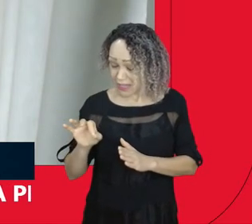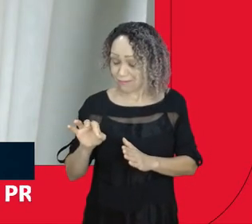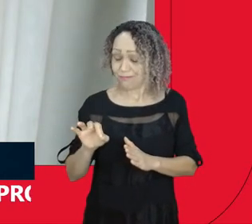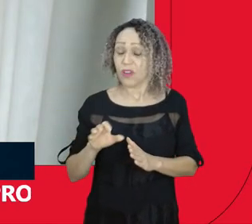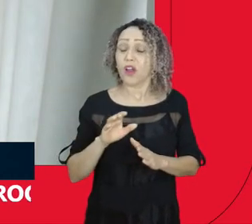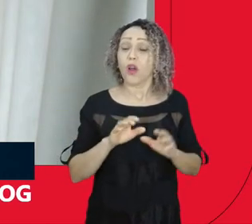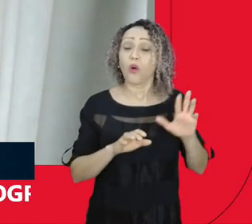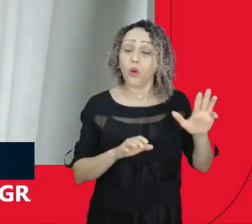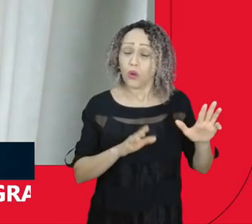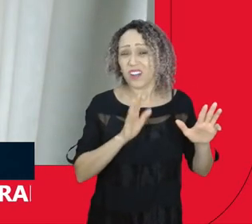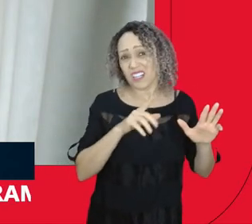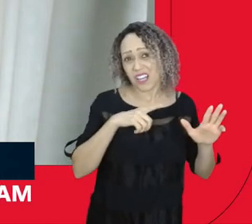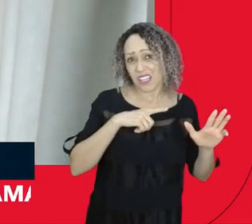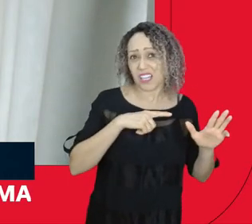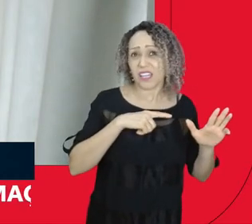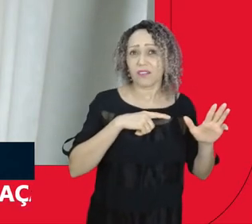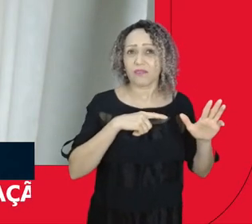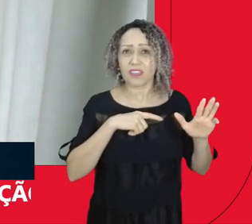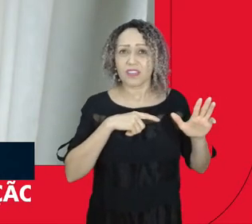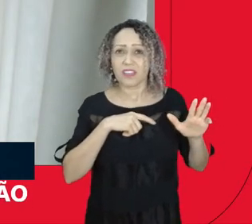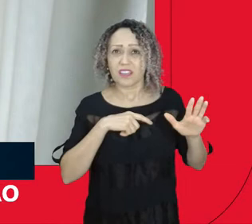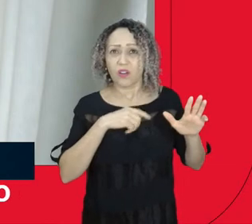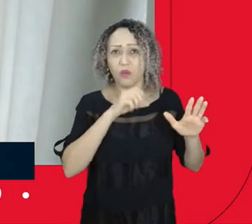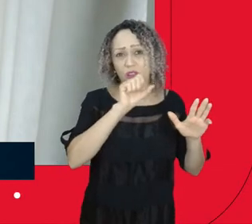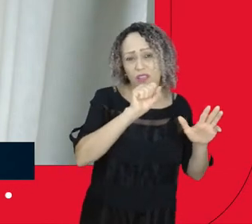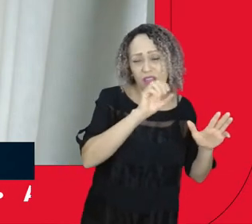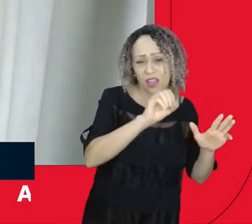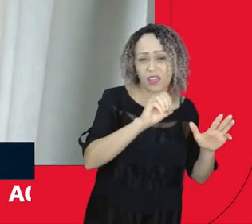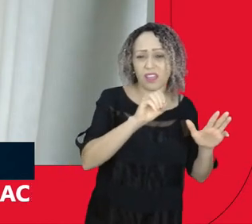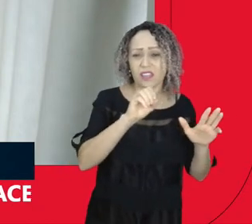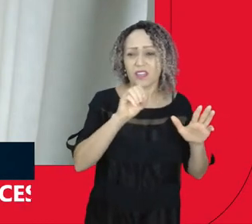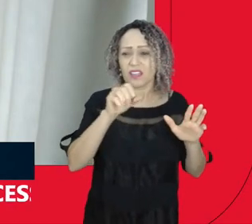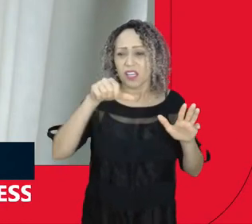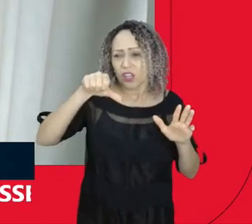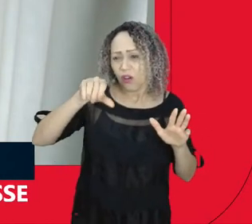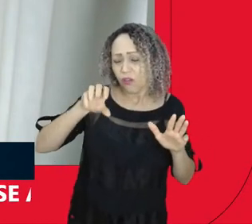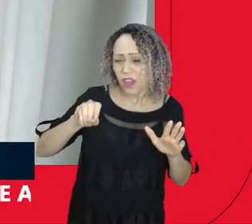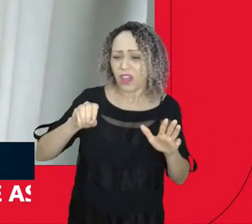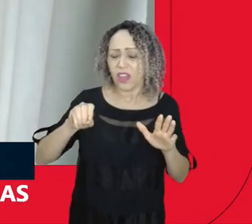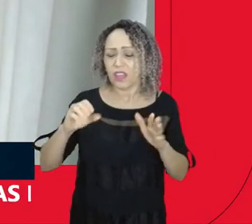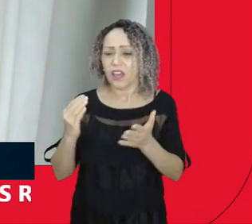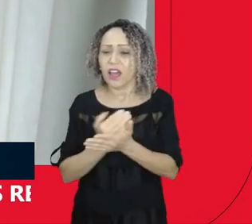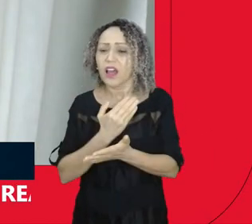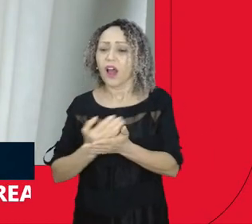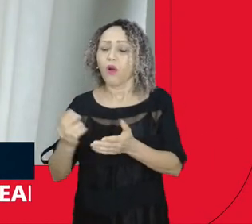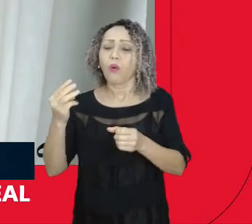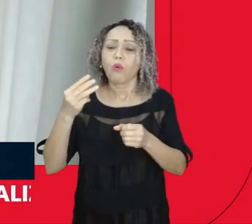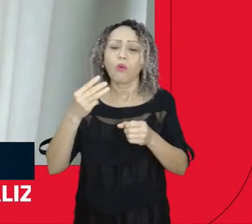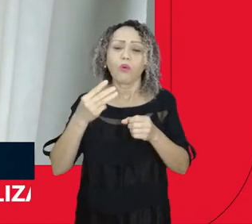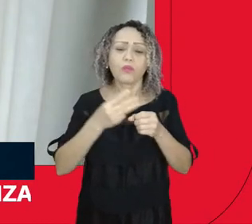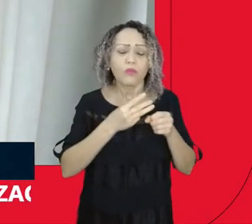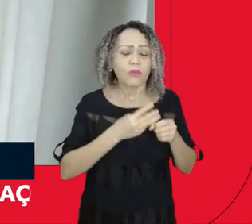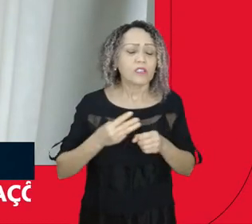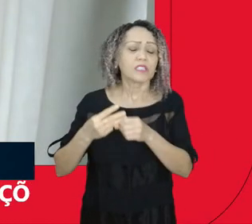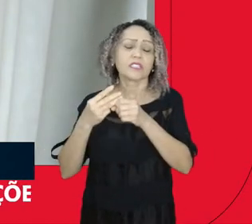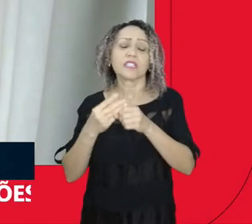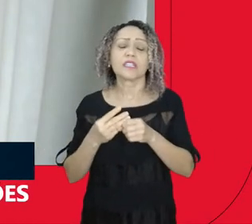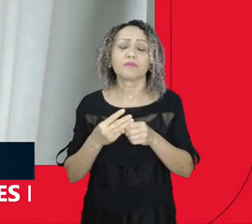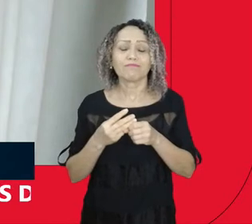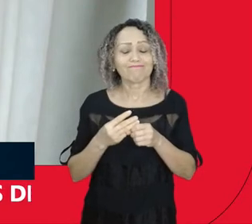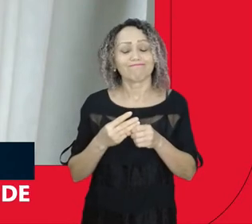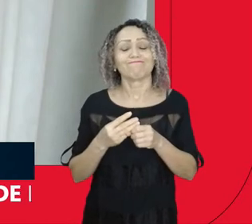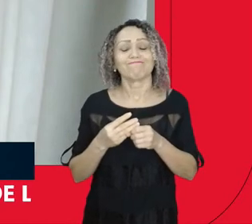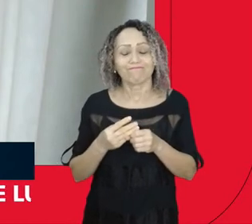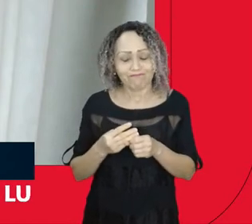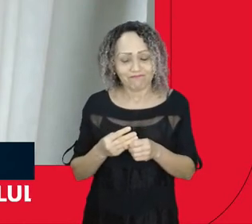maioria, ultrapassou 60%, mas temos alguns municípios na casa de 50%, 54%. Lula só perdeu a eleição aqui